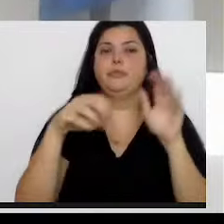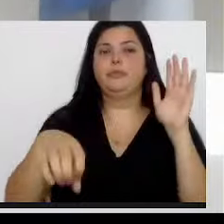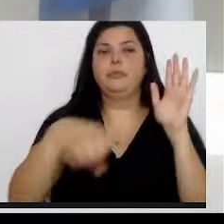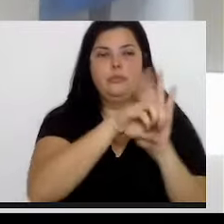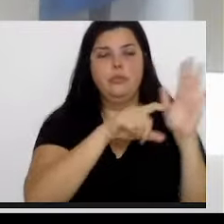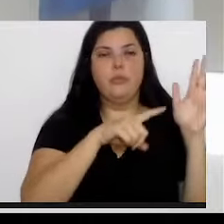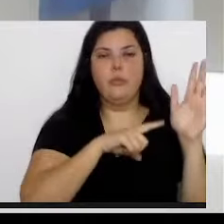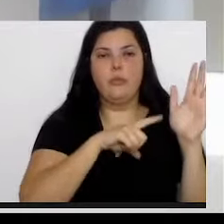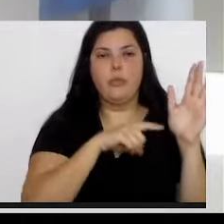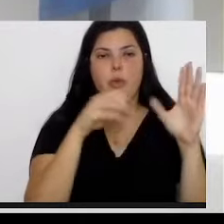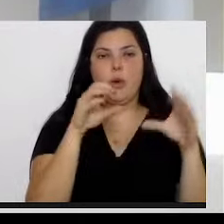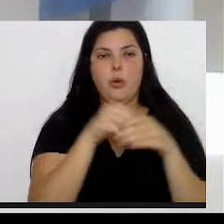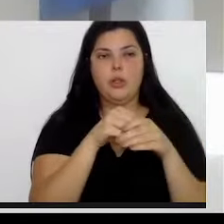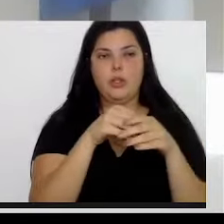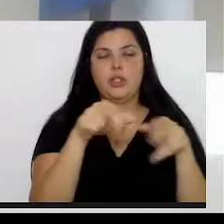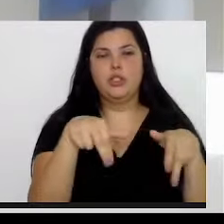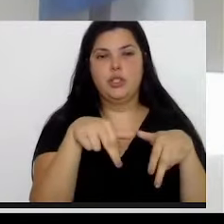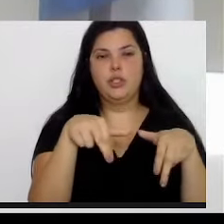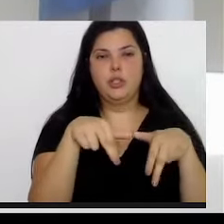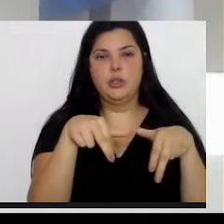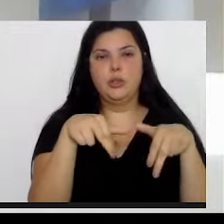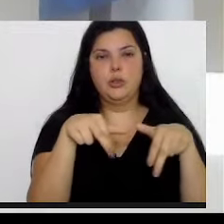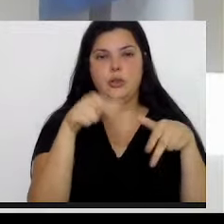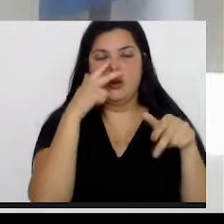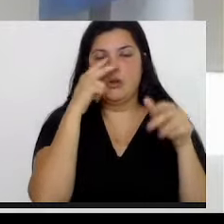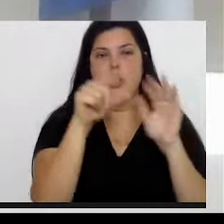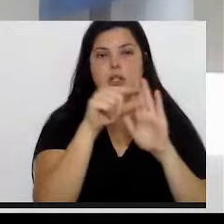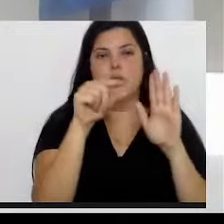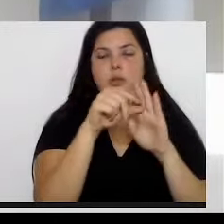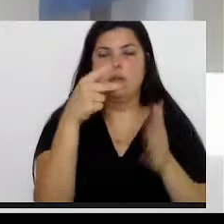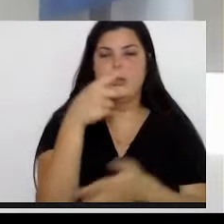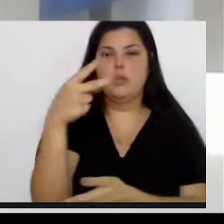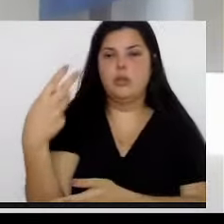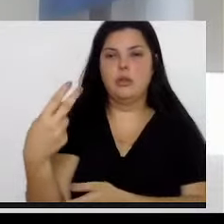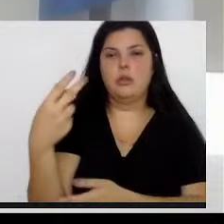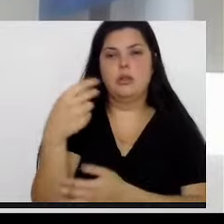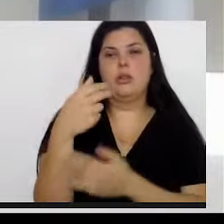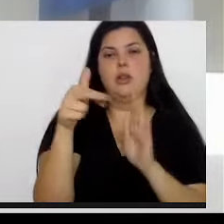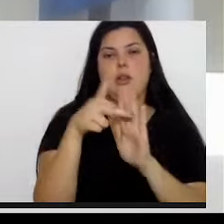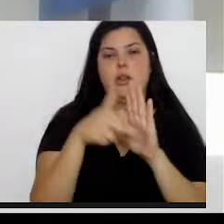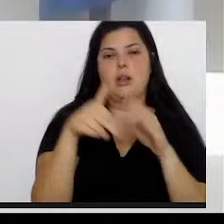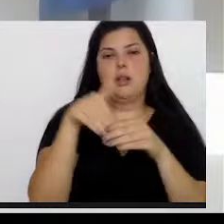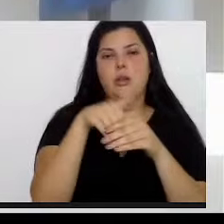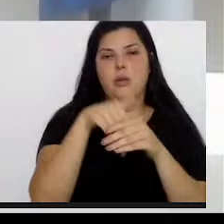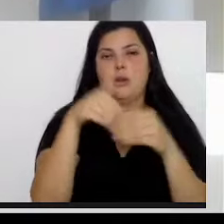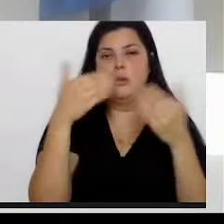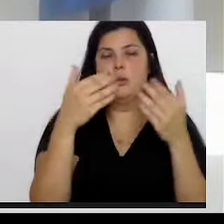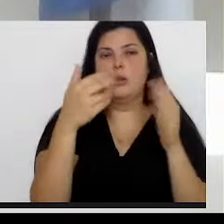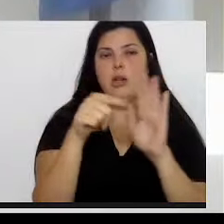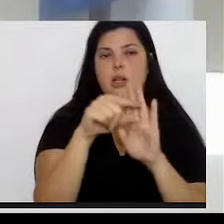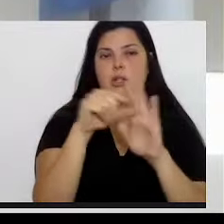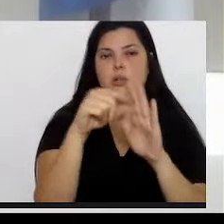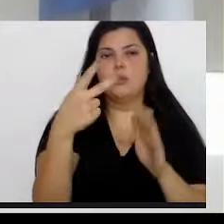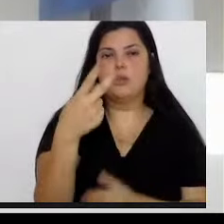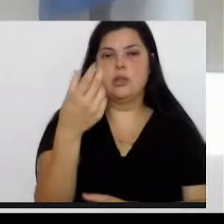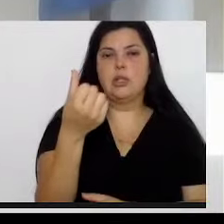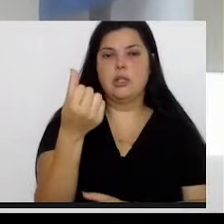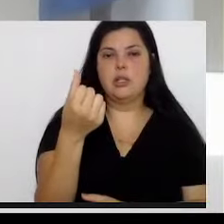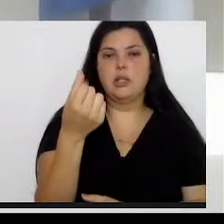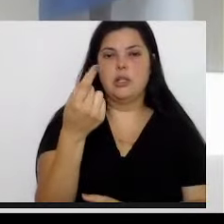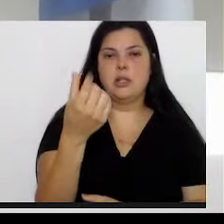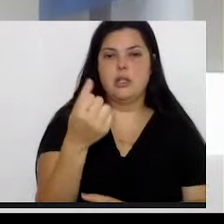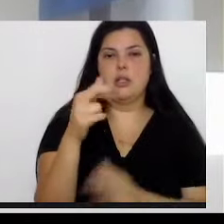à cota de gênero, nos termos do artigo 222 do Código Eleitoral e do artigo 216 da Resolução